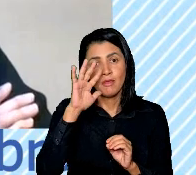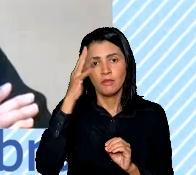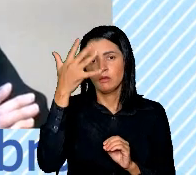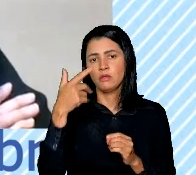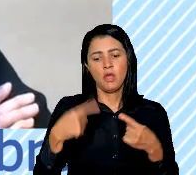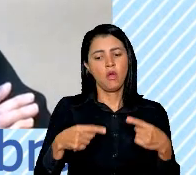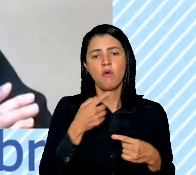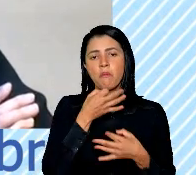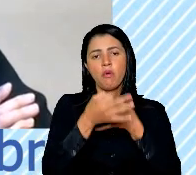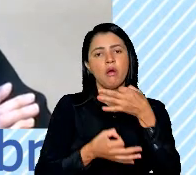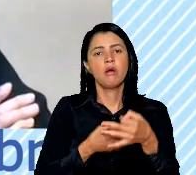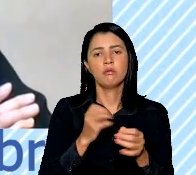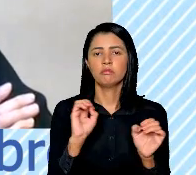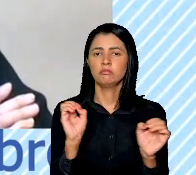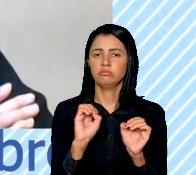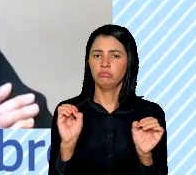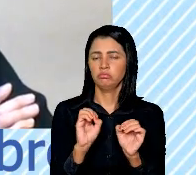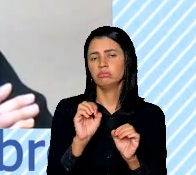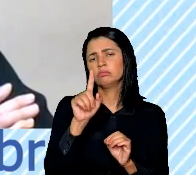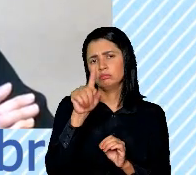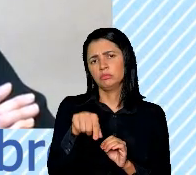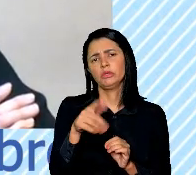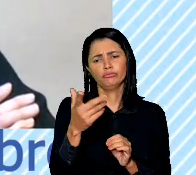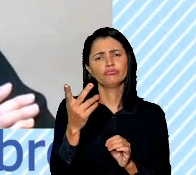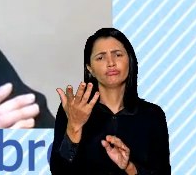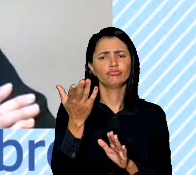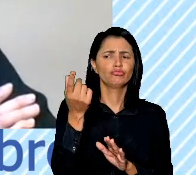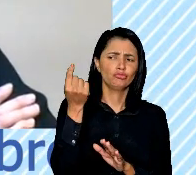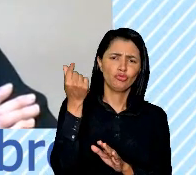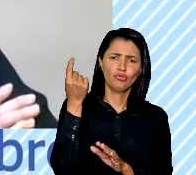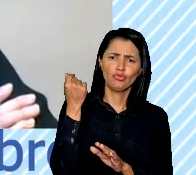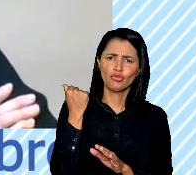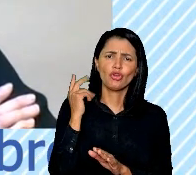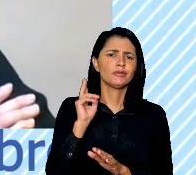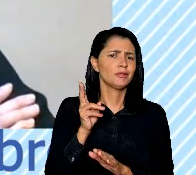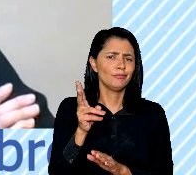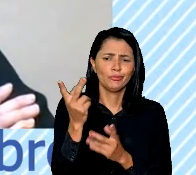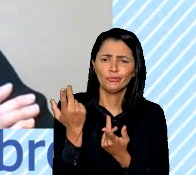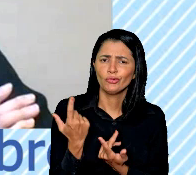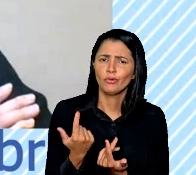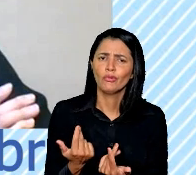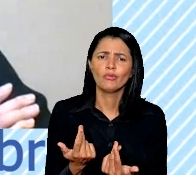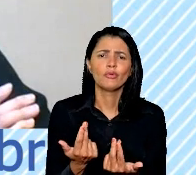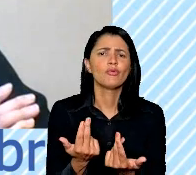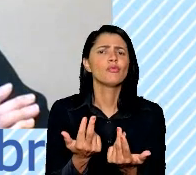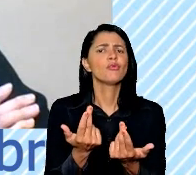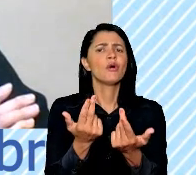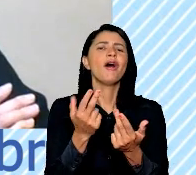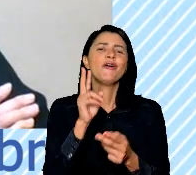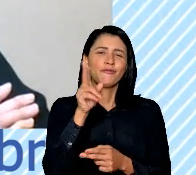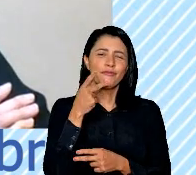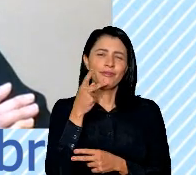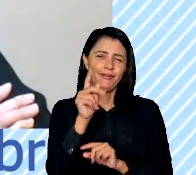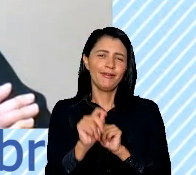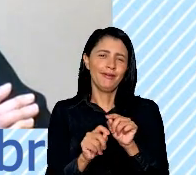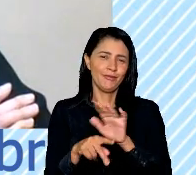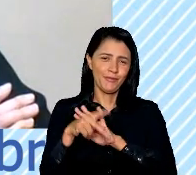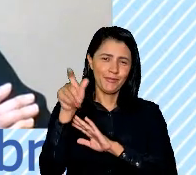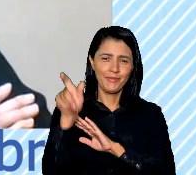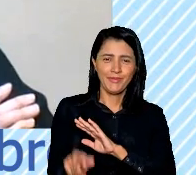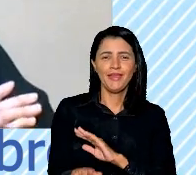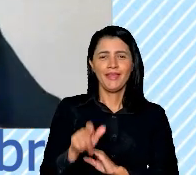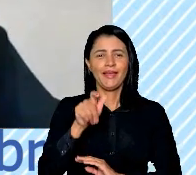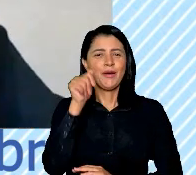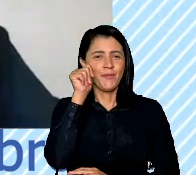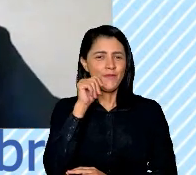partidária. Então, enfim, é algo que já vem desde sempre, né? E o que foi mencionado pela vereadora